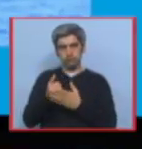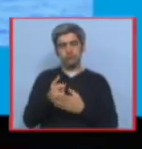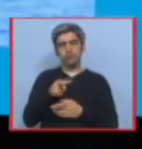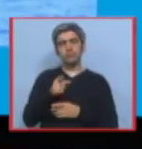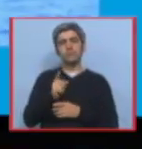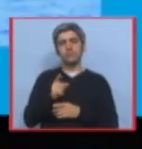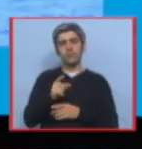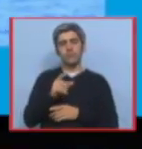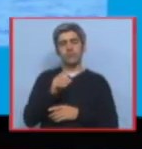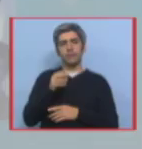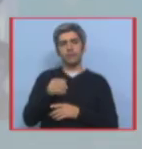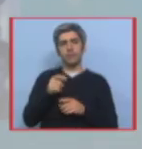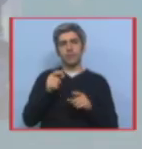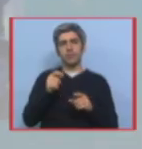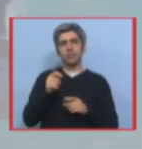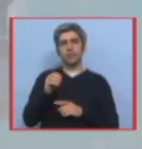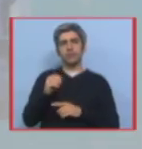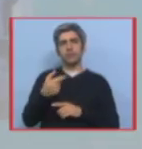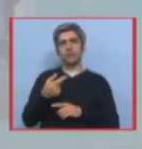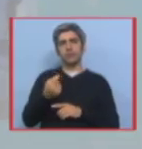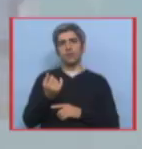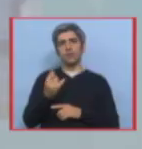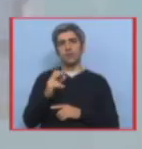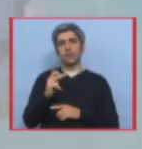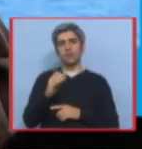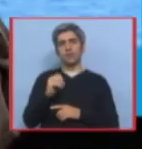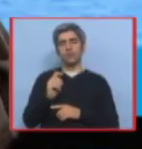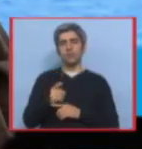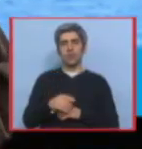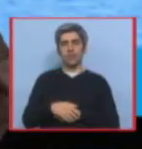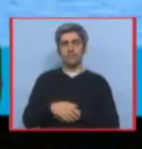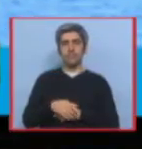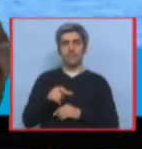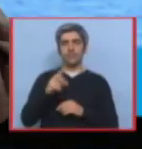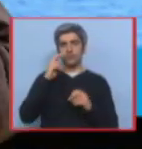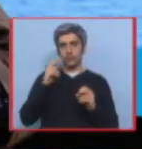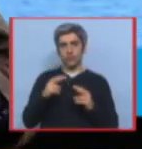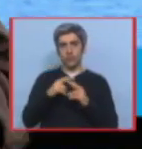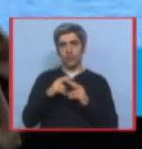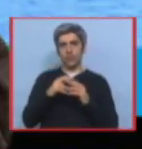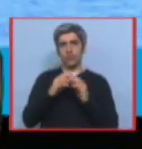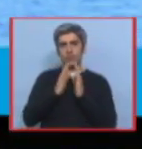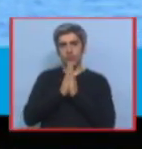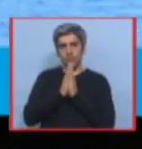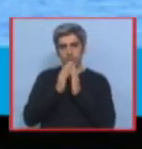esse capítulo das Esteiras? O capítulo das Esteiras, bom, é o encontro dos frades.